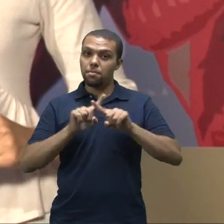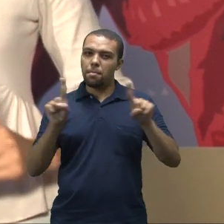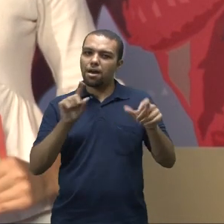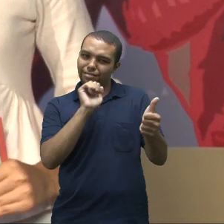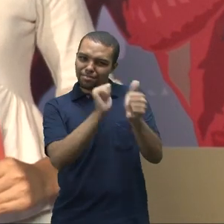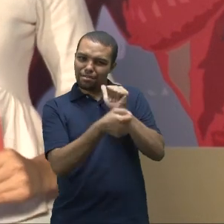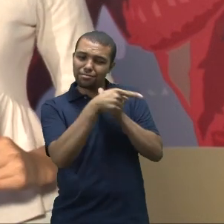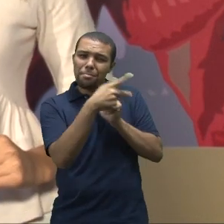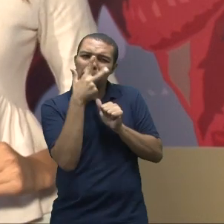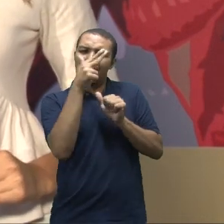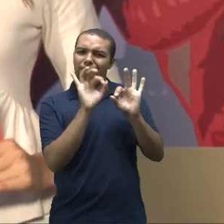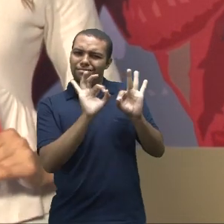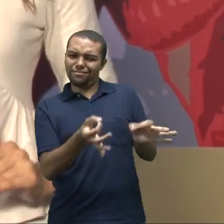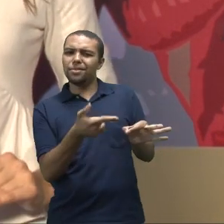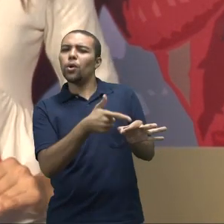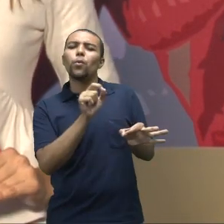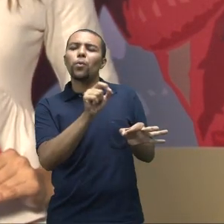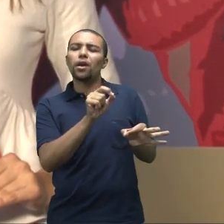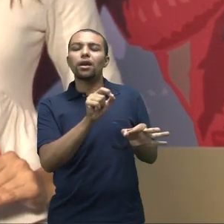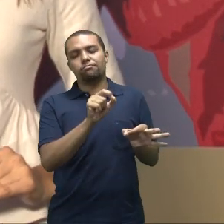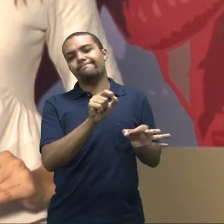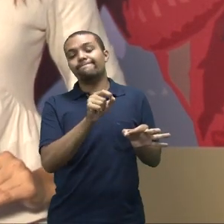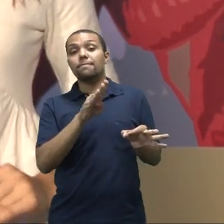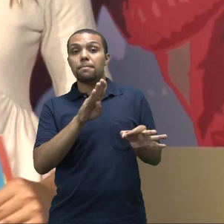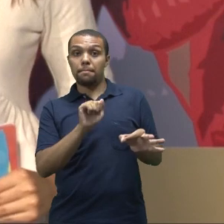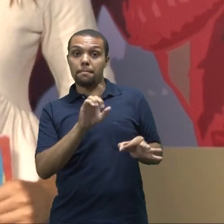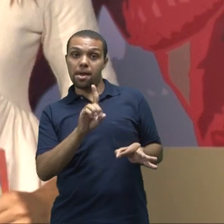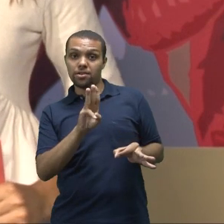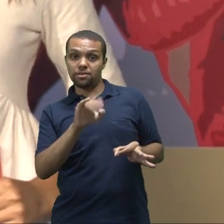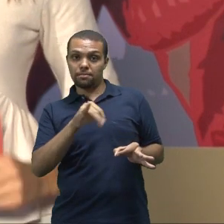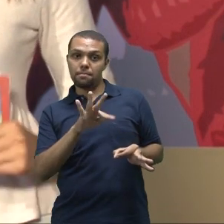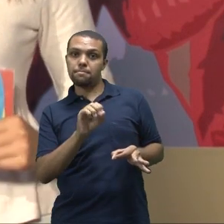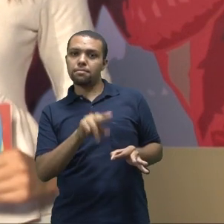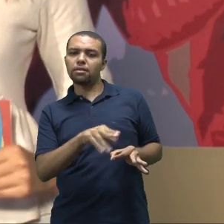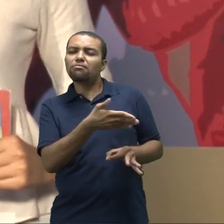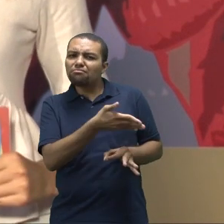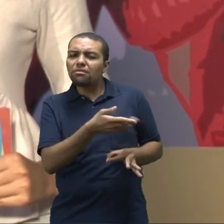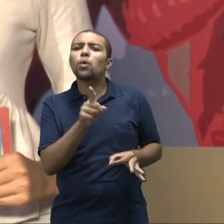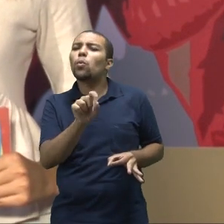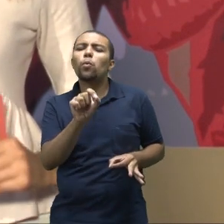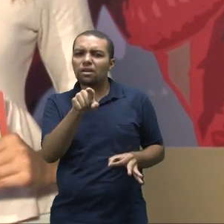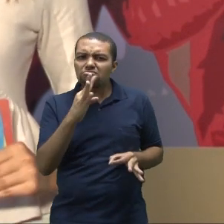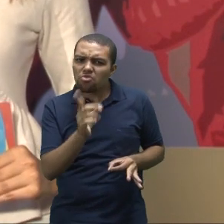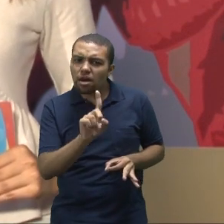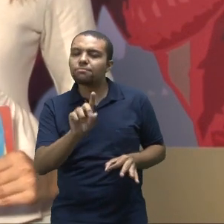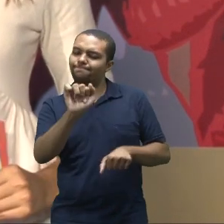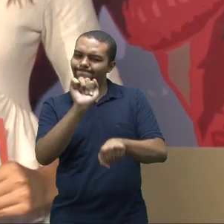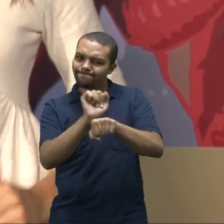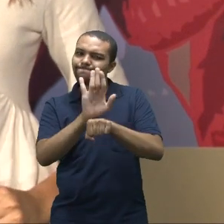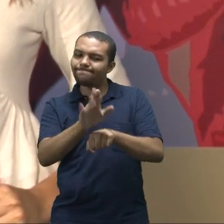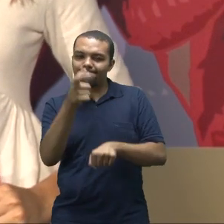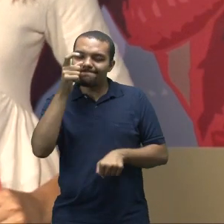um nome sofisticado para um esporte aparentemente simples. Hoje vamos falar de badminton. Não